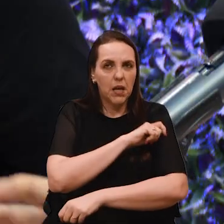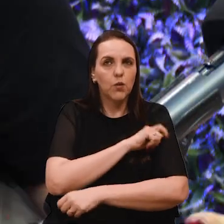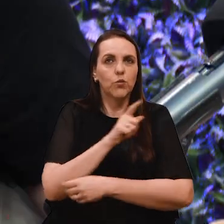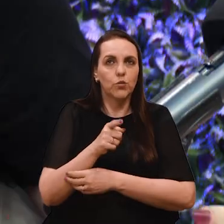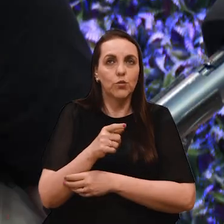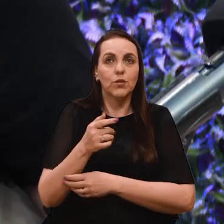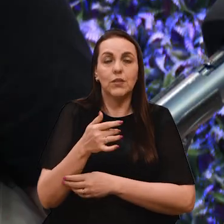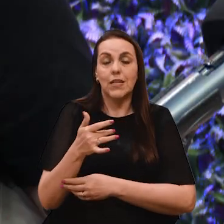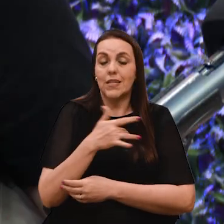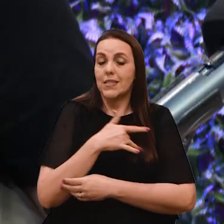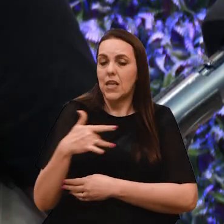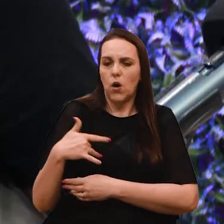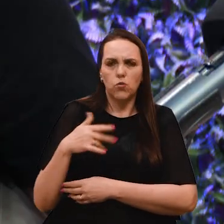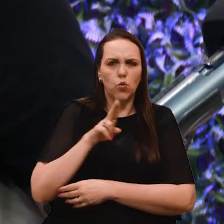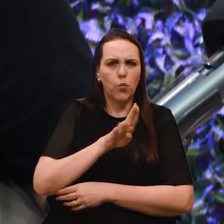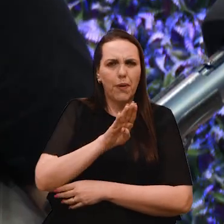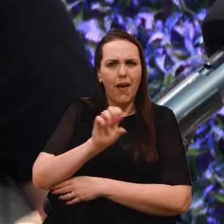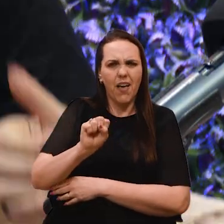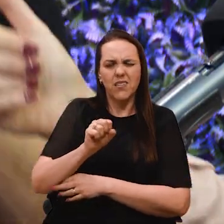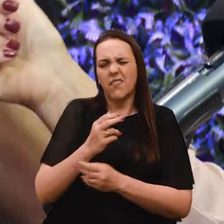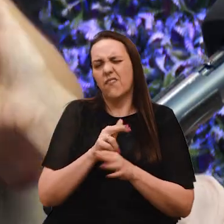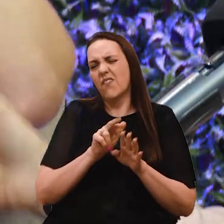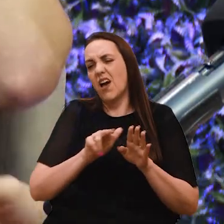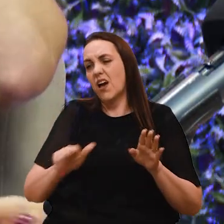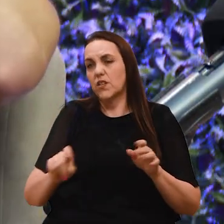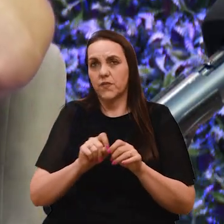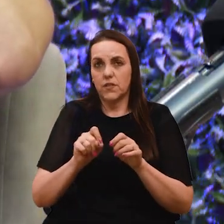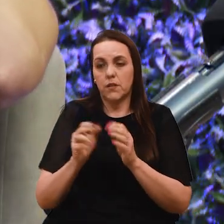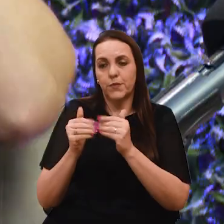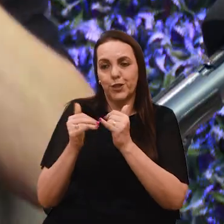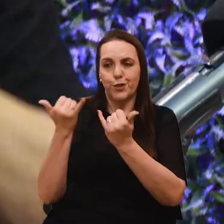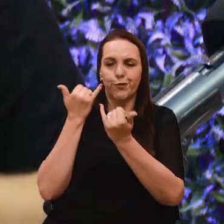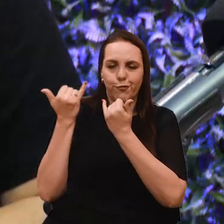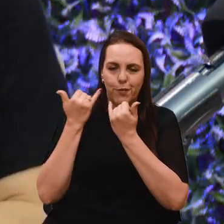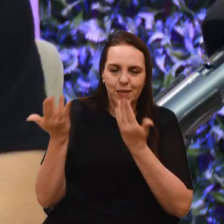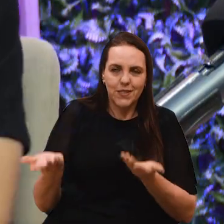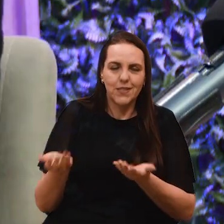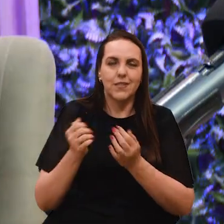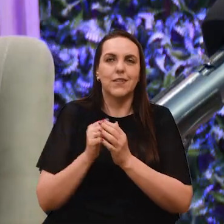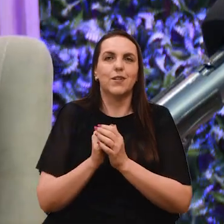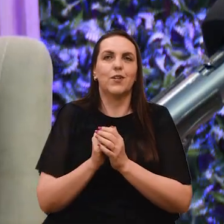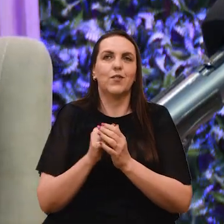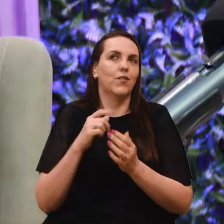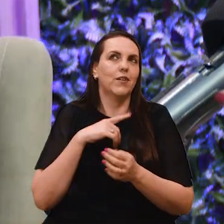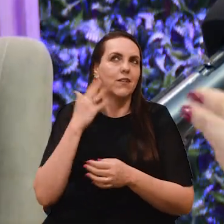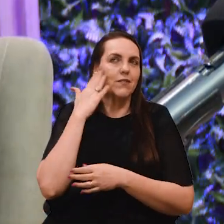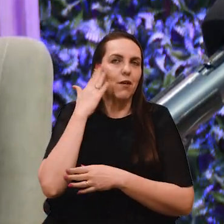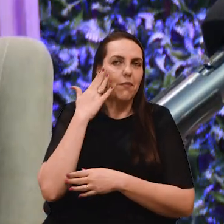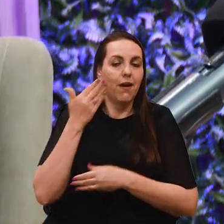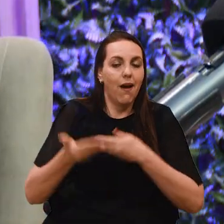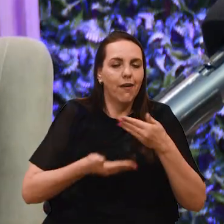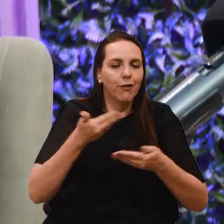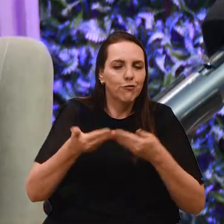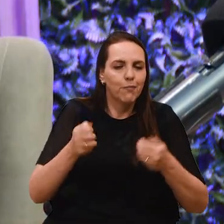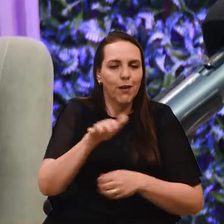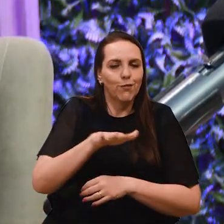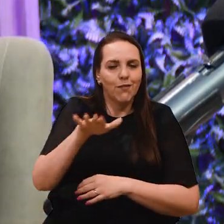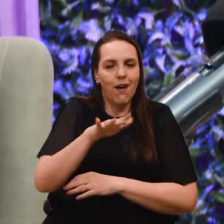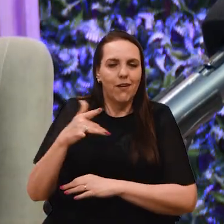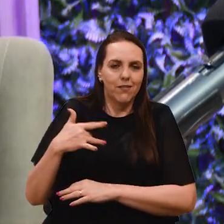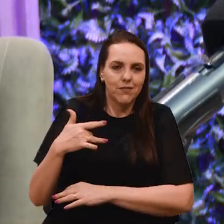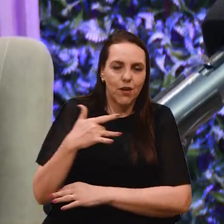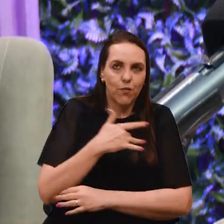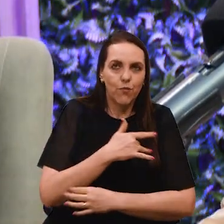da saúde, o UBS teve um monte que fizeram, pedidos de informação, coisas assim sobre o atendimento na área da